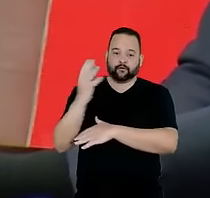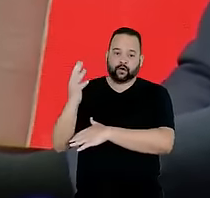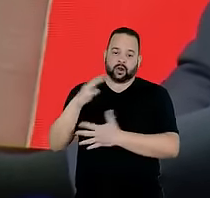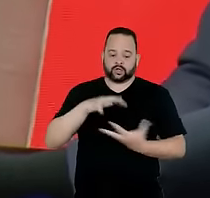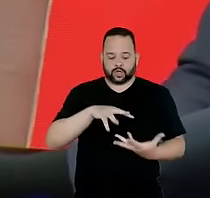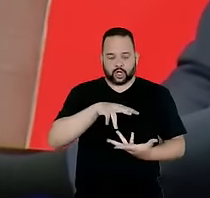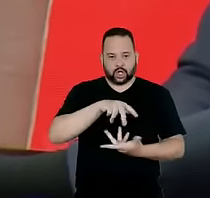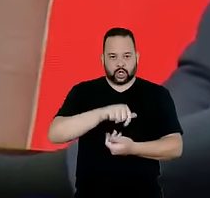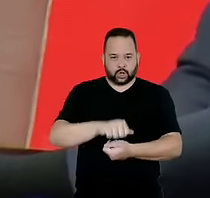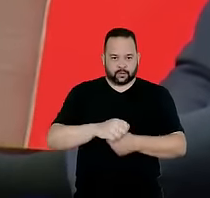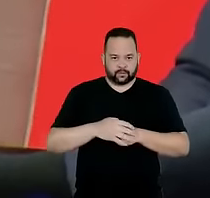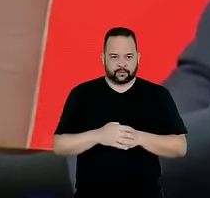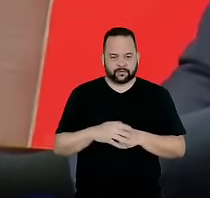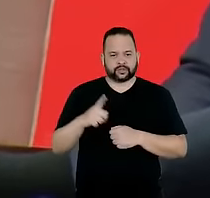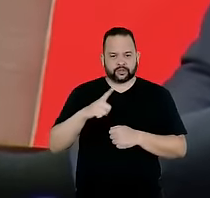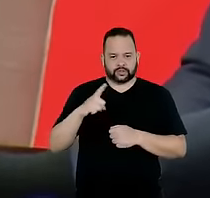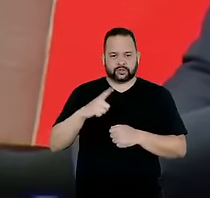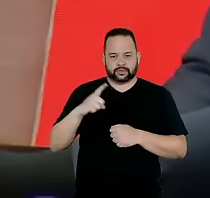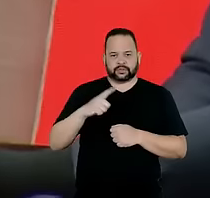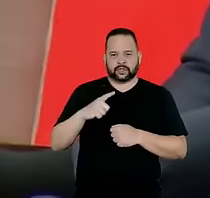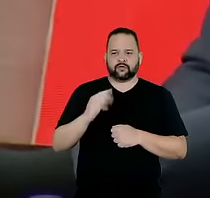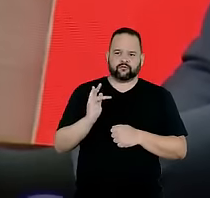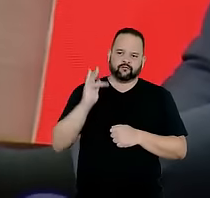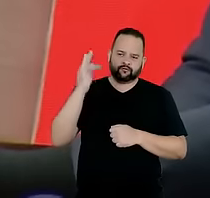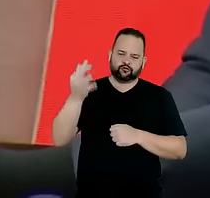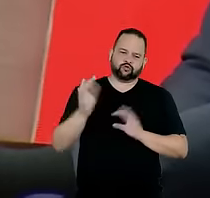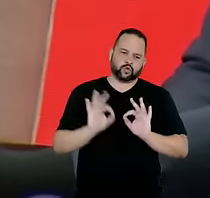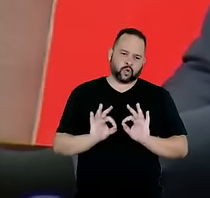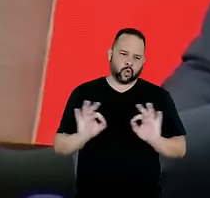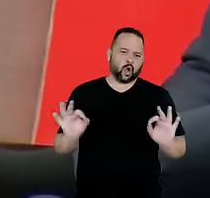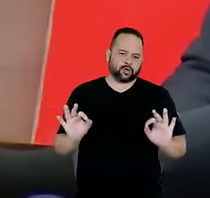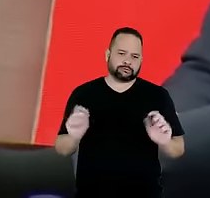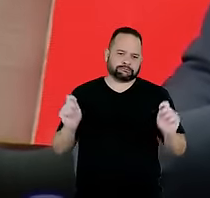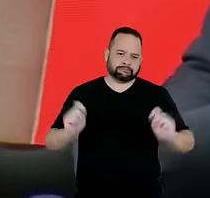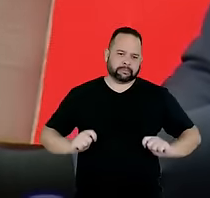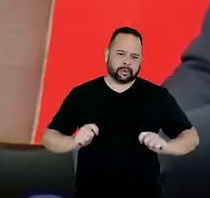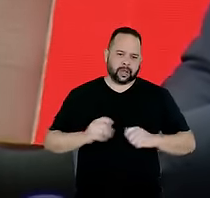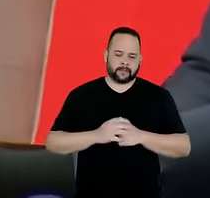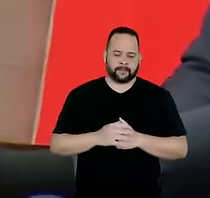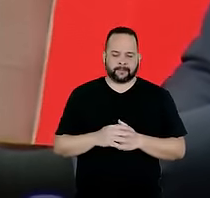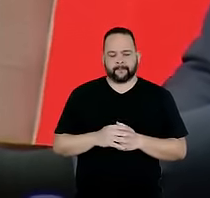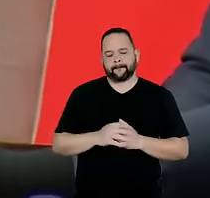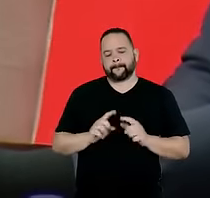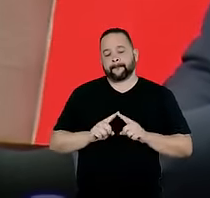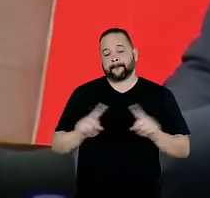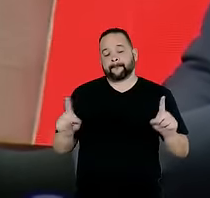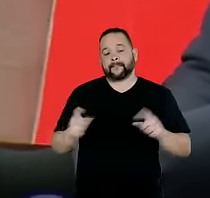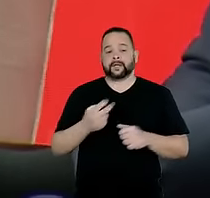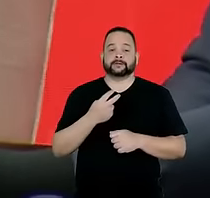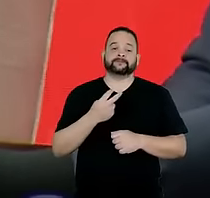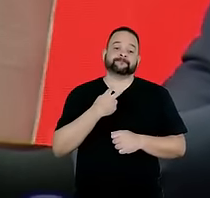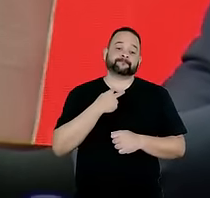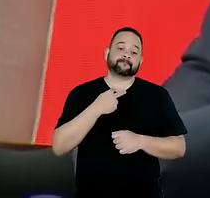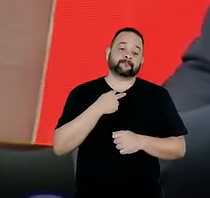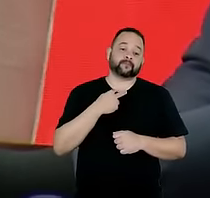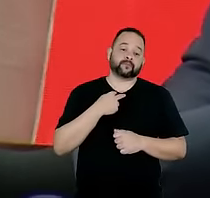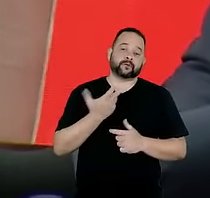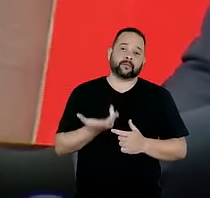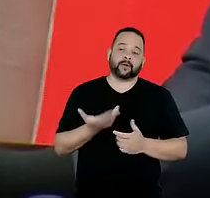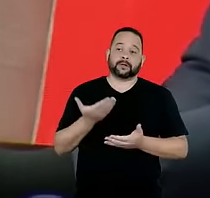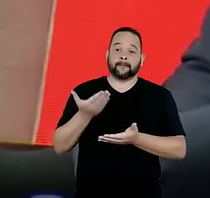pros próximos anos nessa área Eh agora a gente não pode eh perder essa